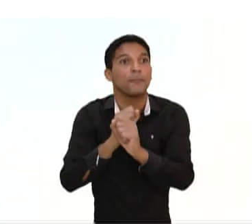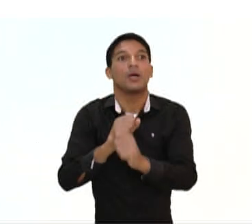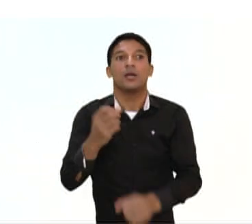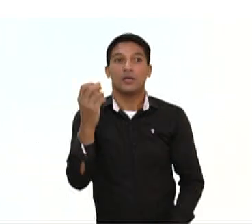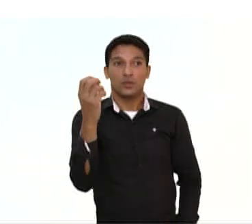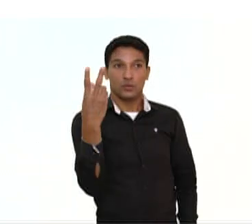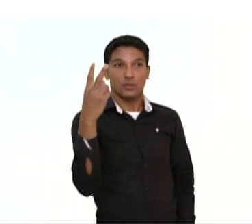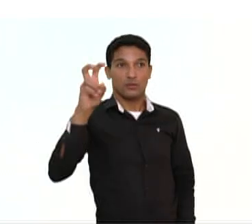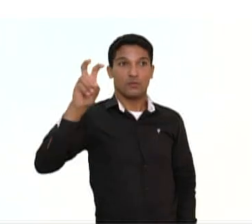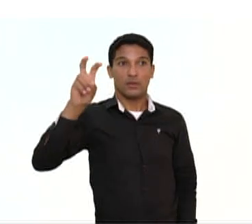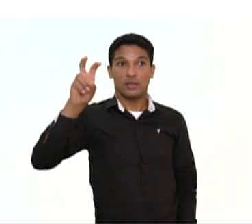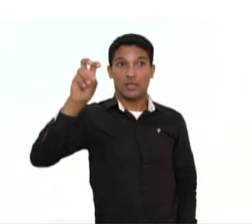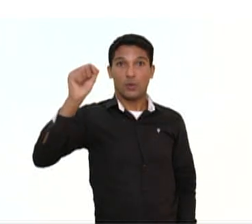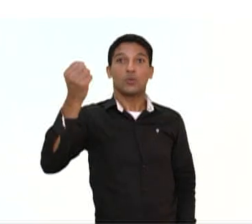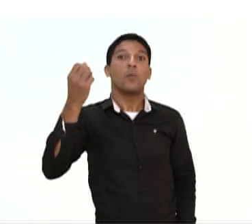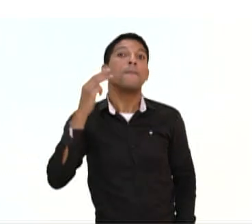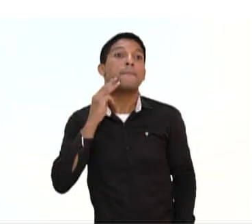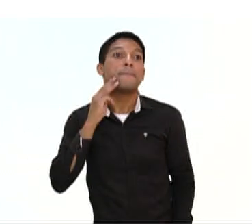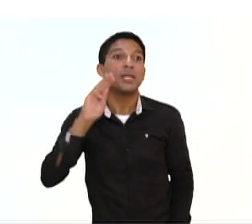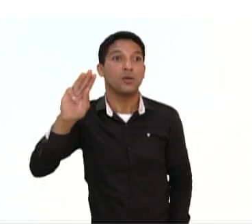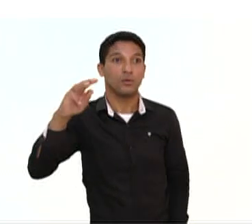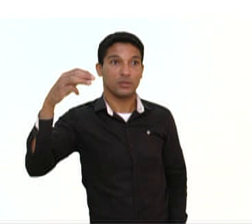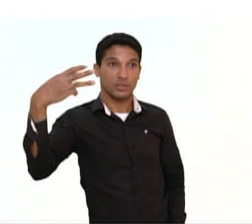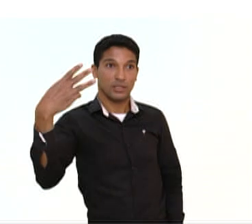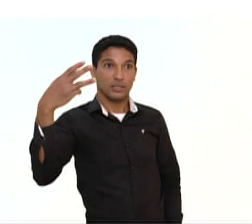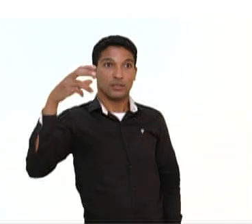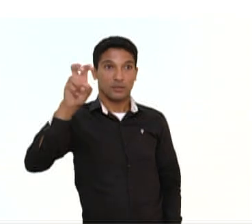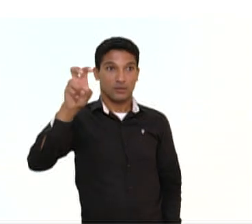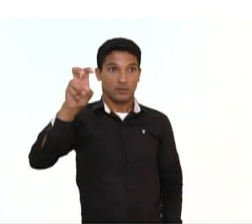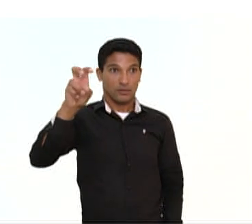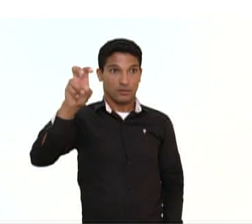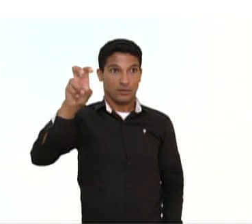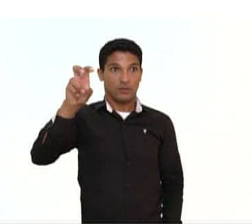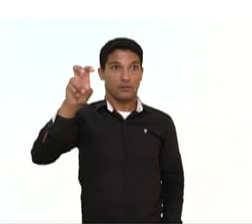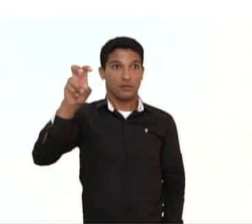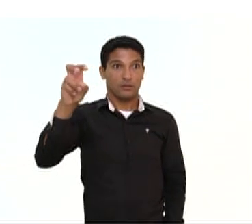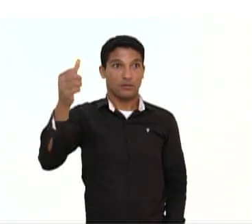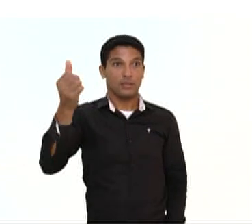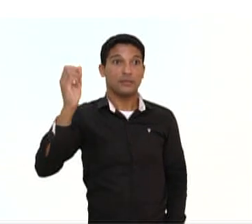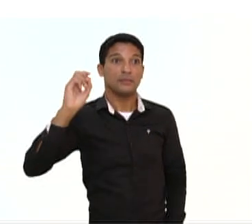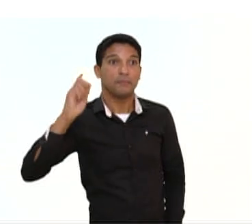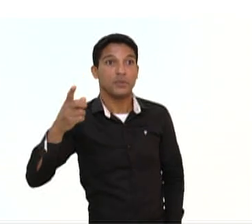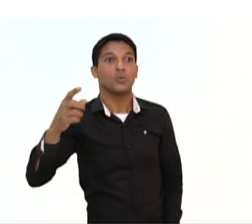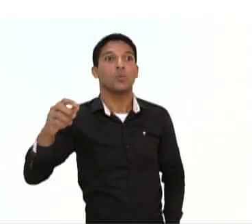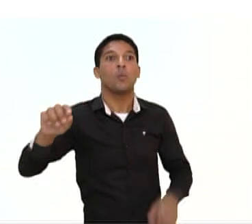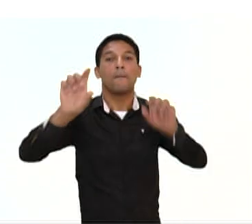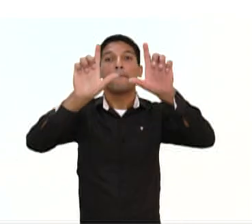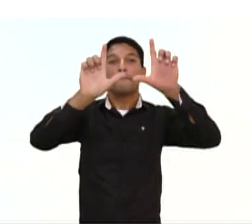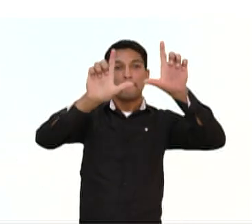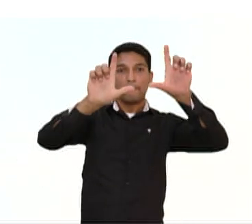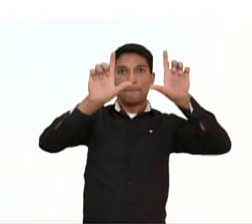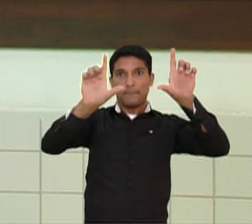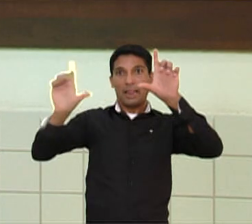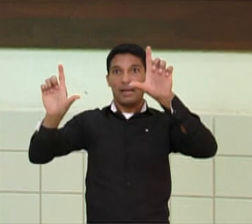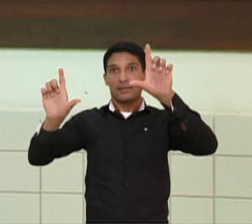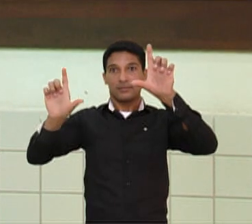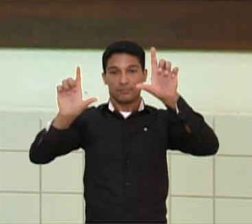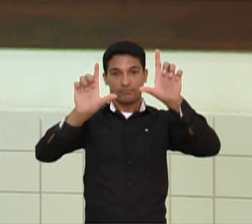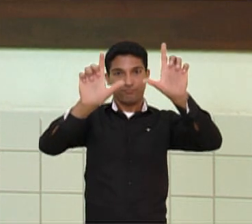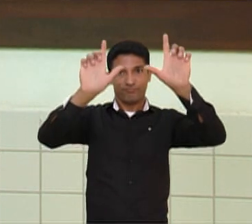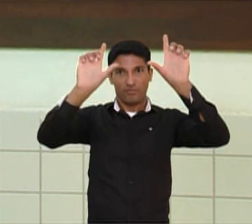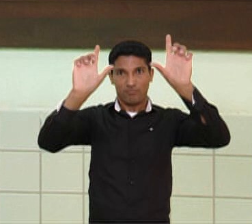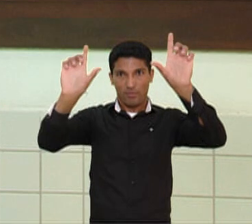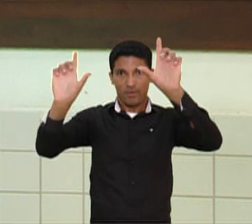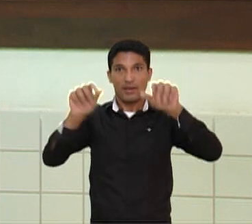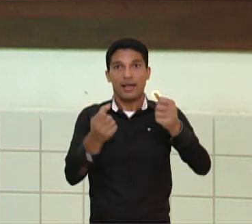258.336.000 placas possíveis. E isso apenas sem repetição de